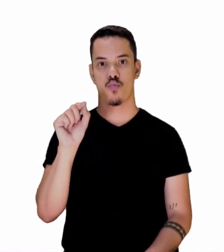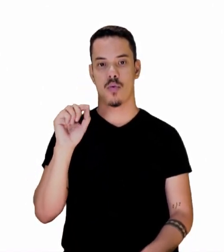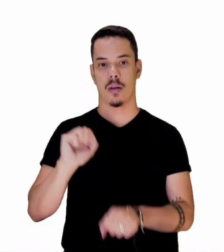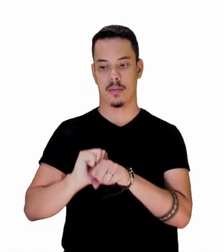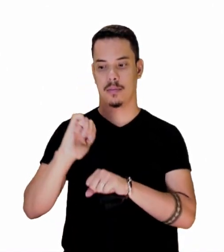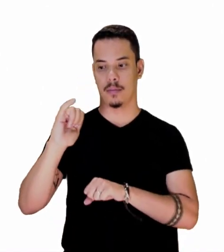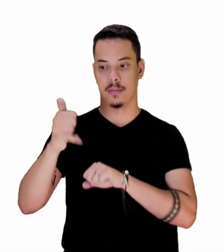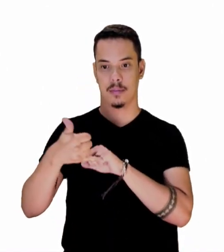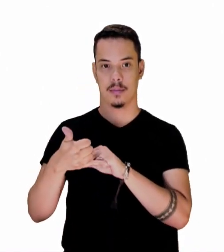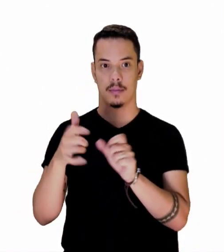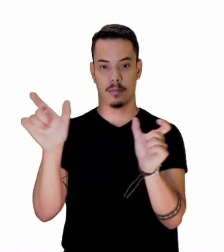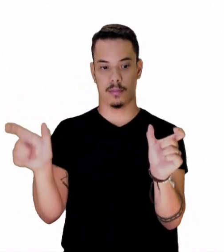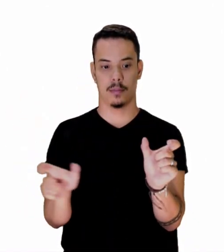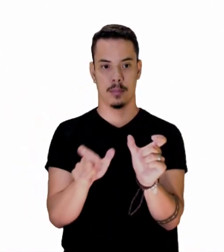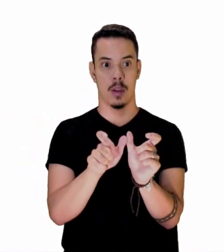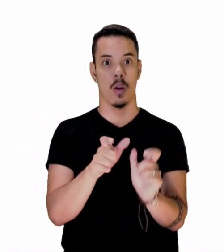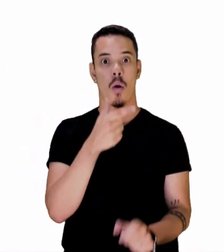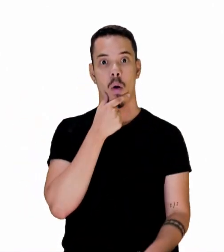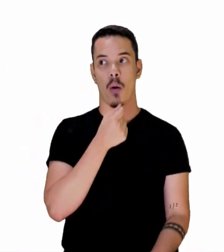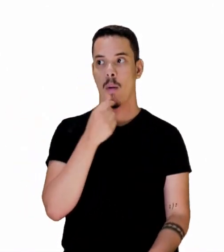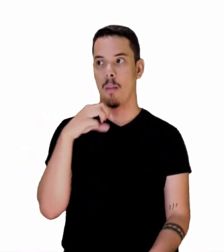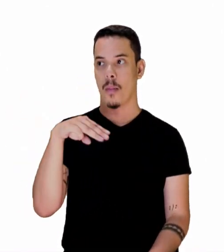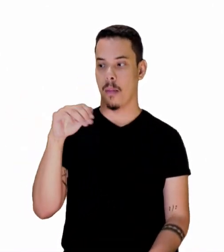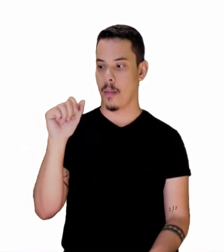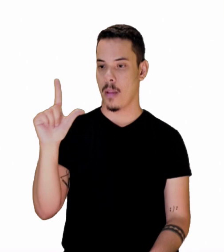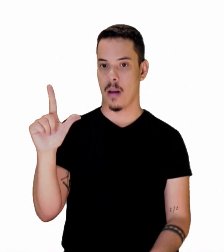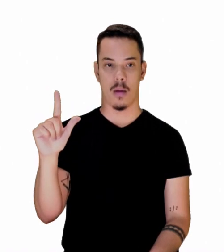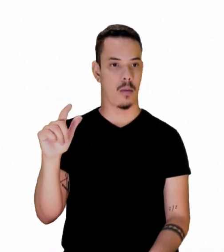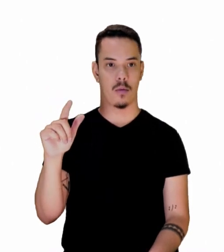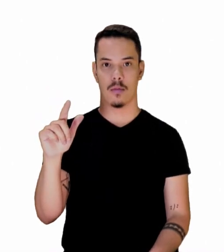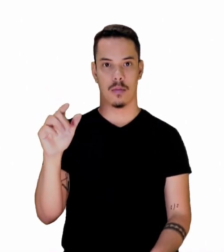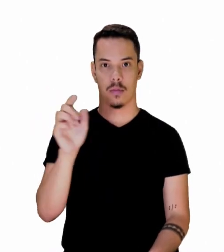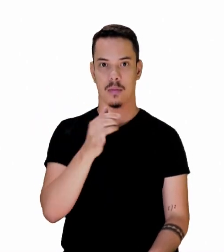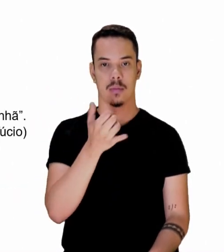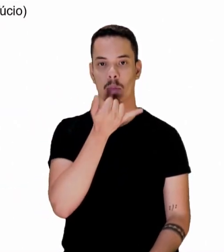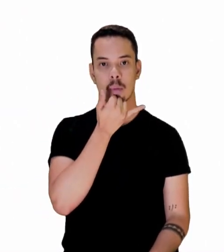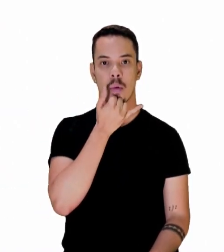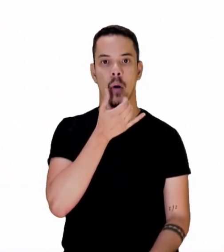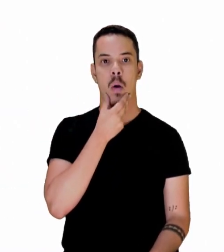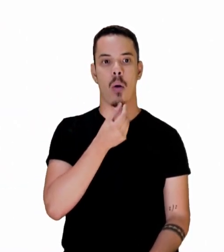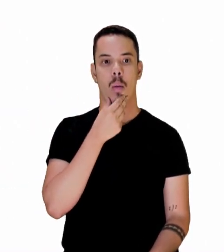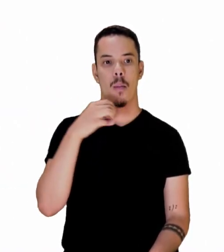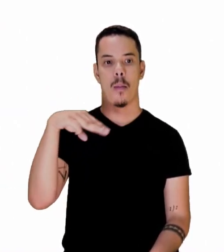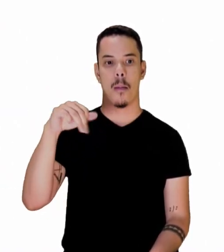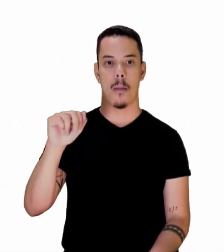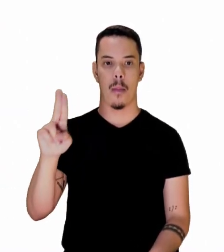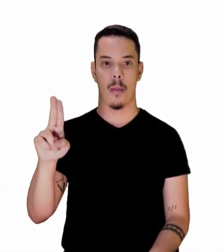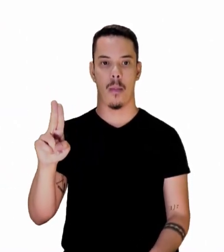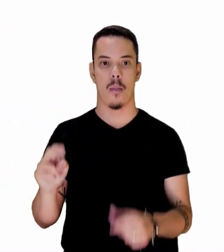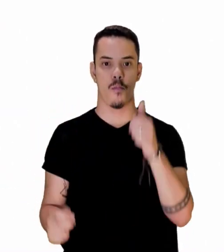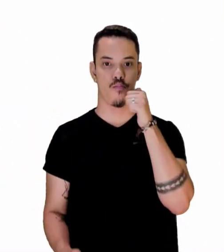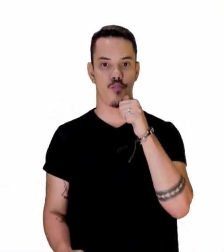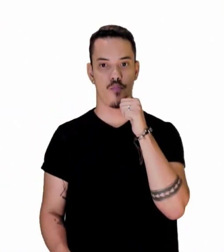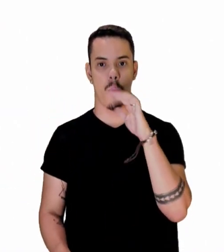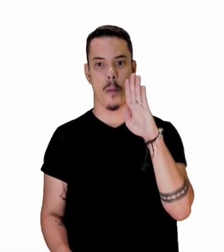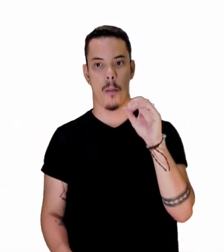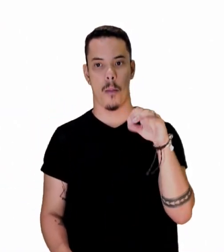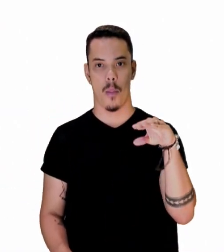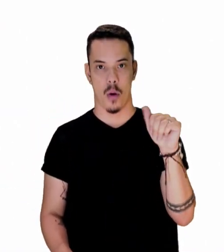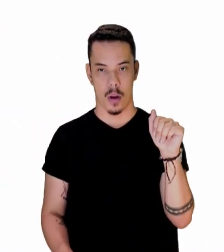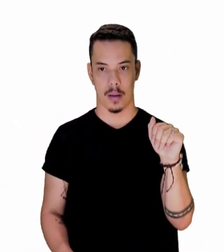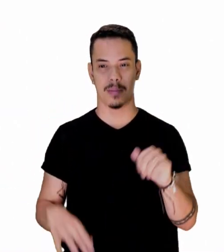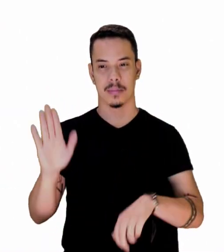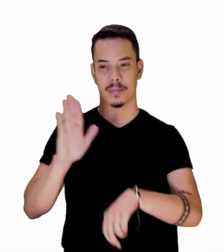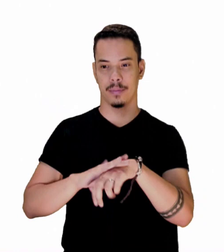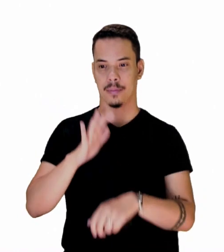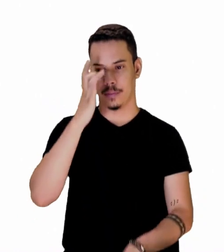mal. Mulher, boa. Então, esse mal com U. Tá certo? Temos aqui no exemplo. É mais fácil vencer o